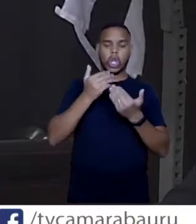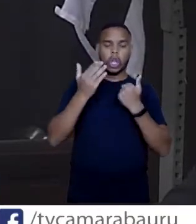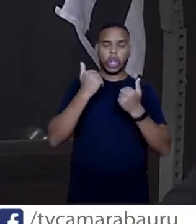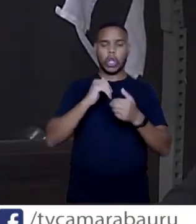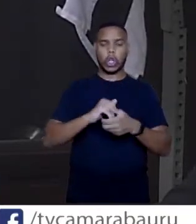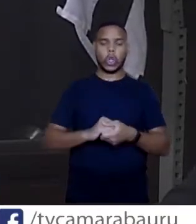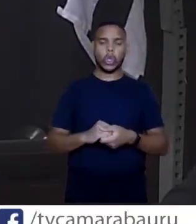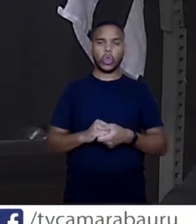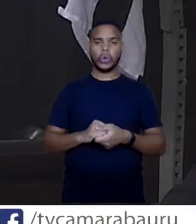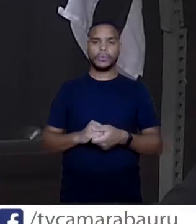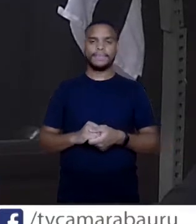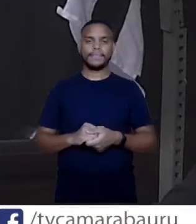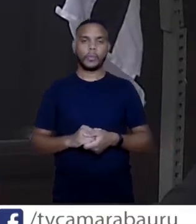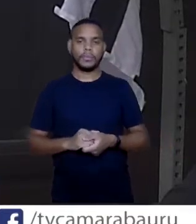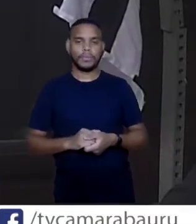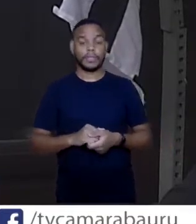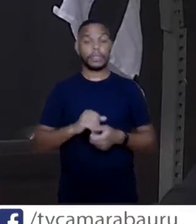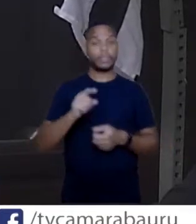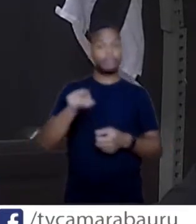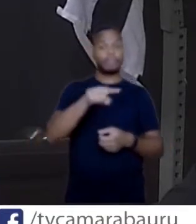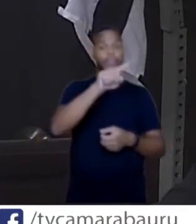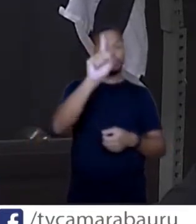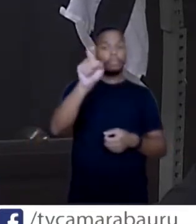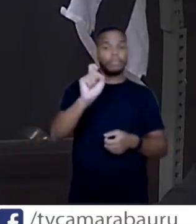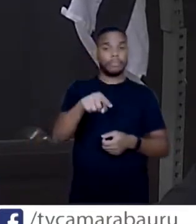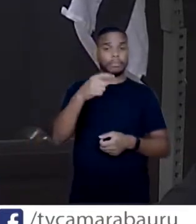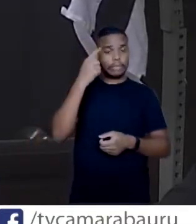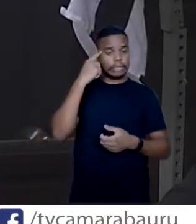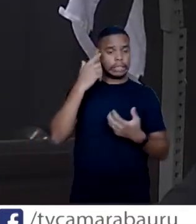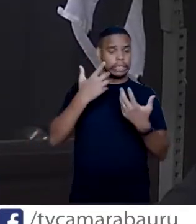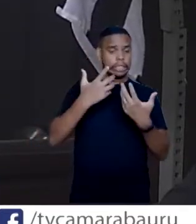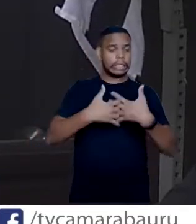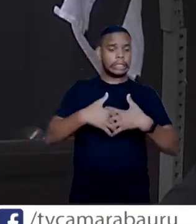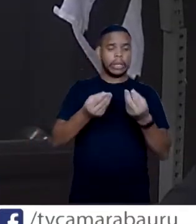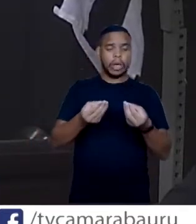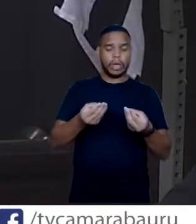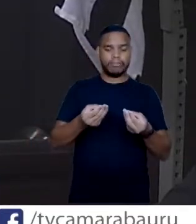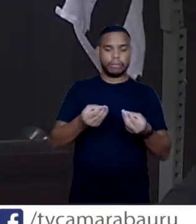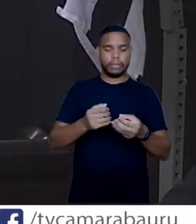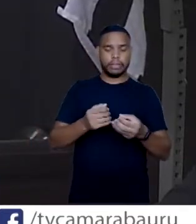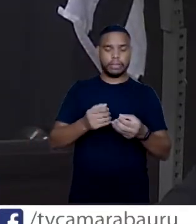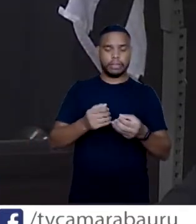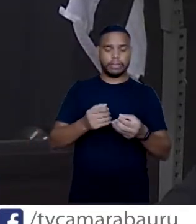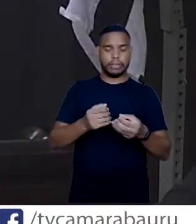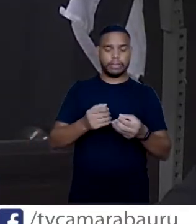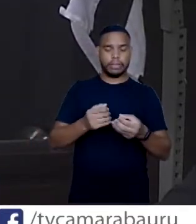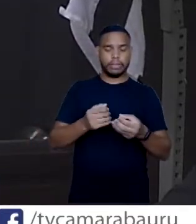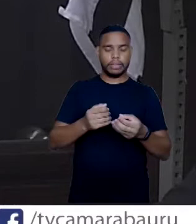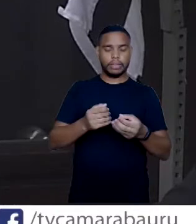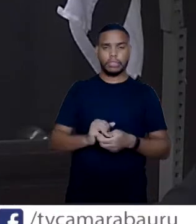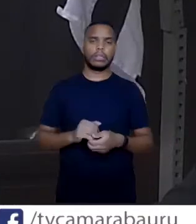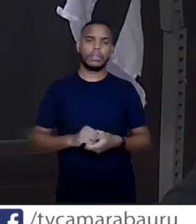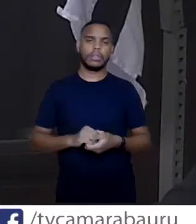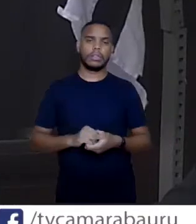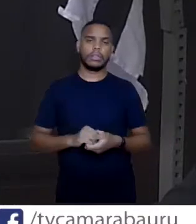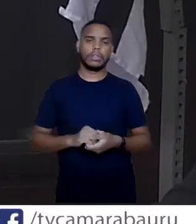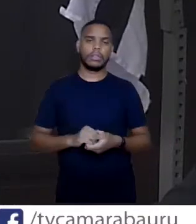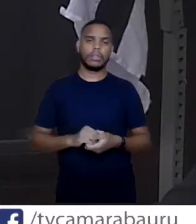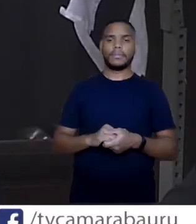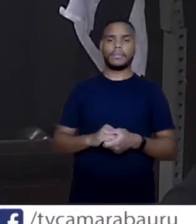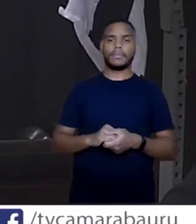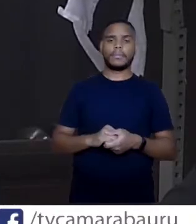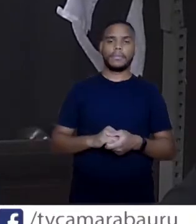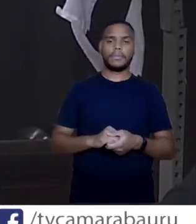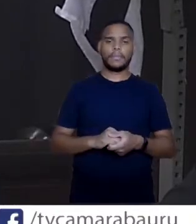interrogação aí viu para refletir o trânsito sai da doença vamos para o trânsito